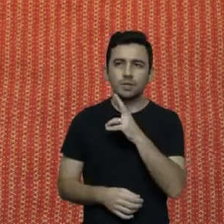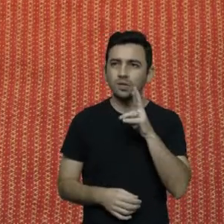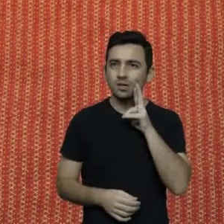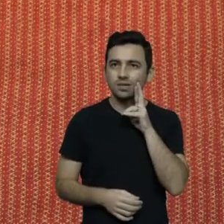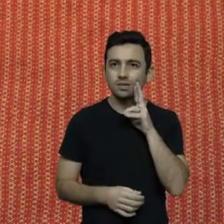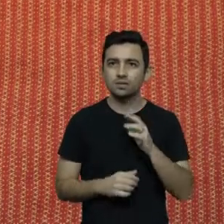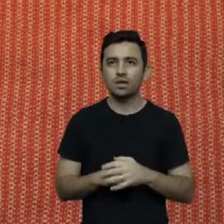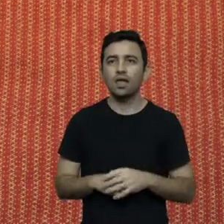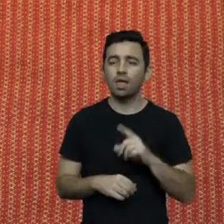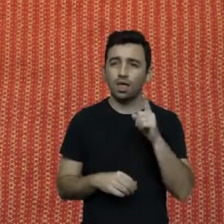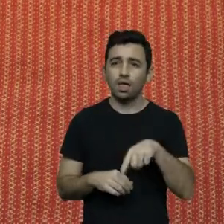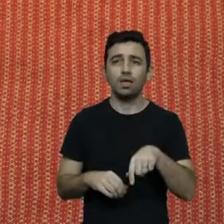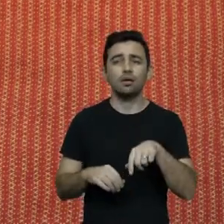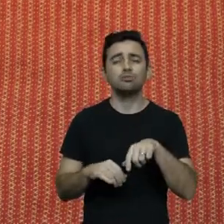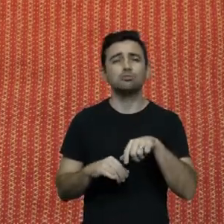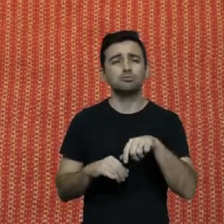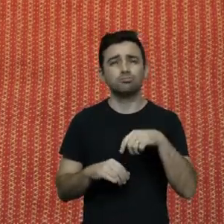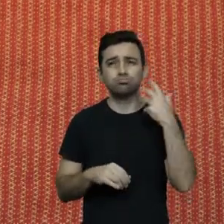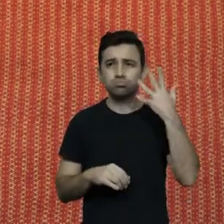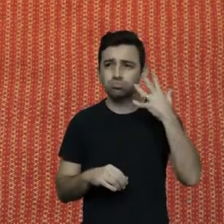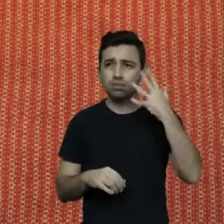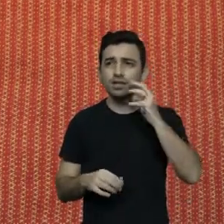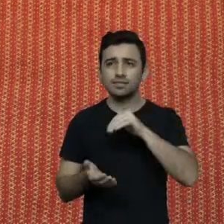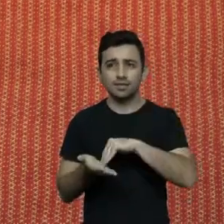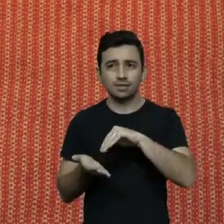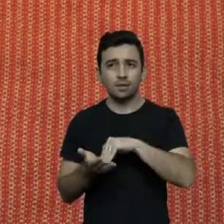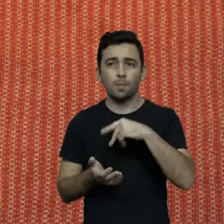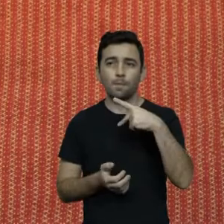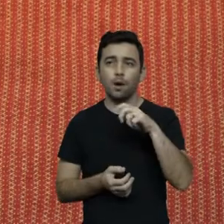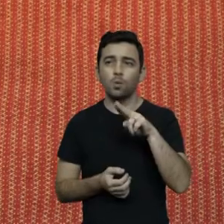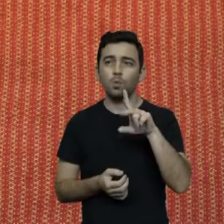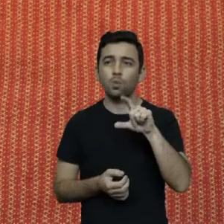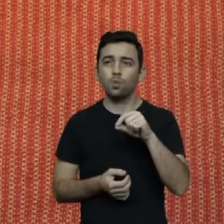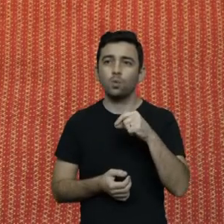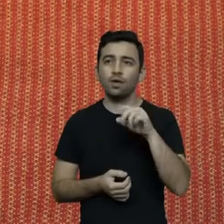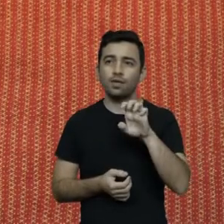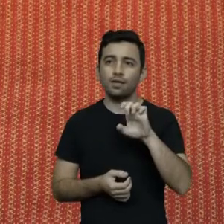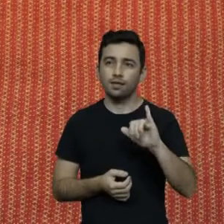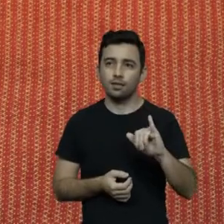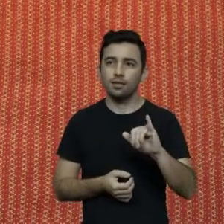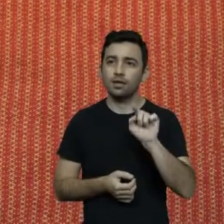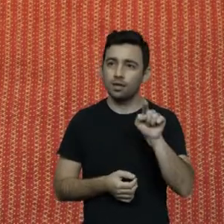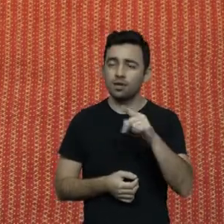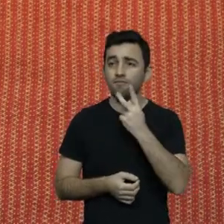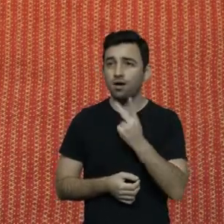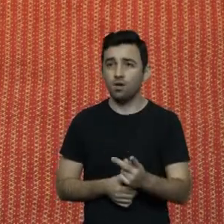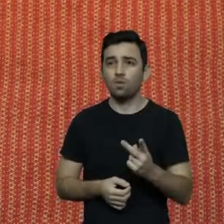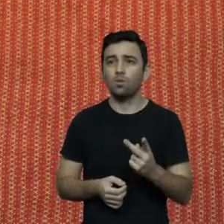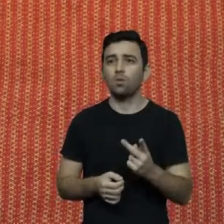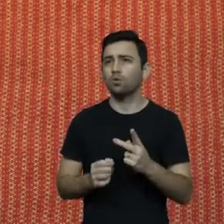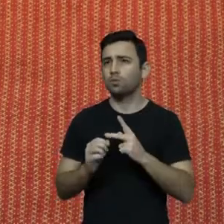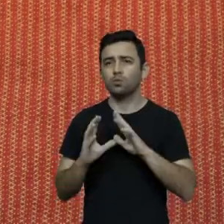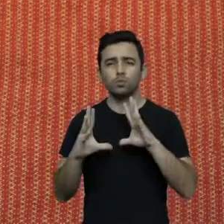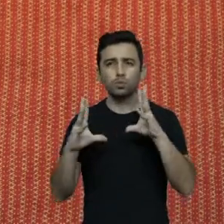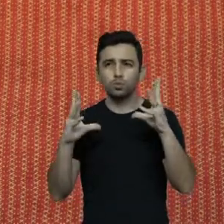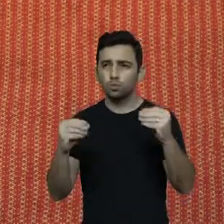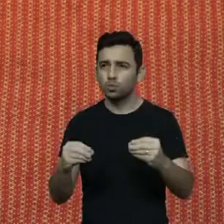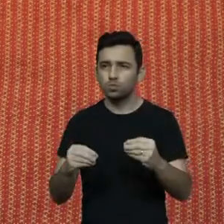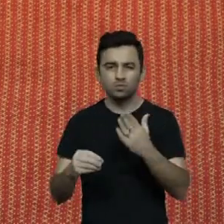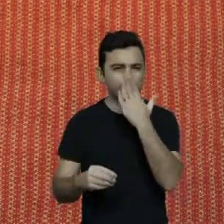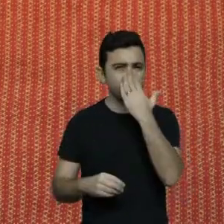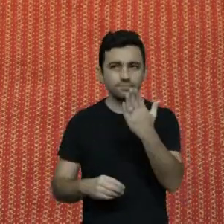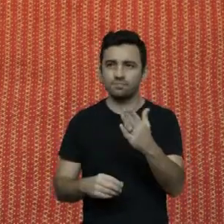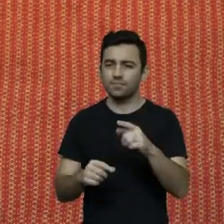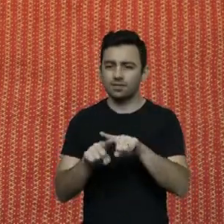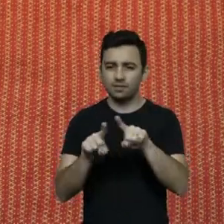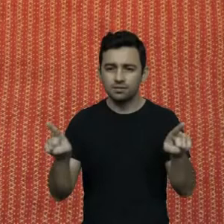essa fala não é minha é do secretário paule aí na presidência falou isso na frente de diversos deputados falou isso